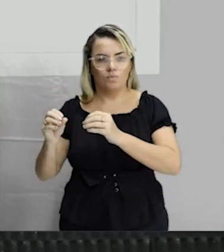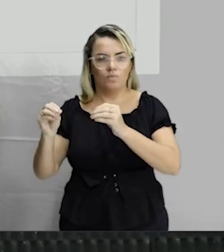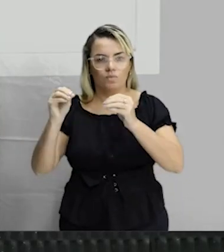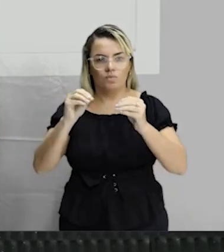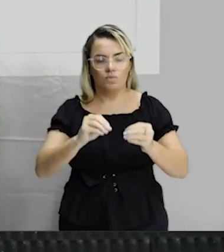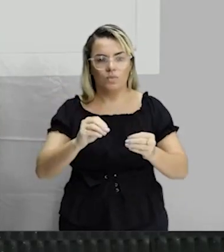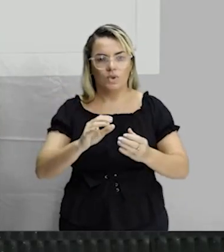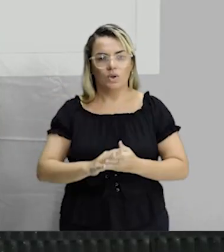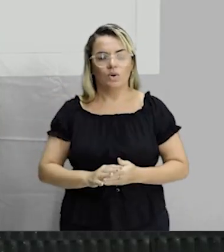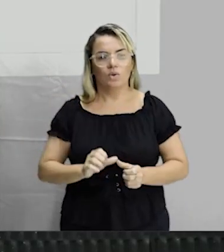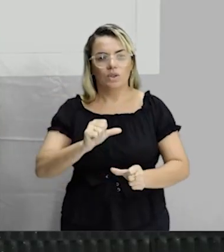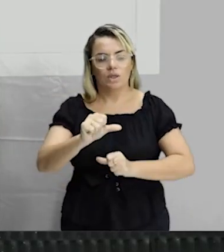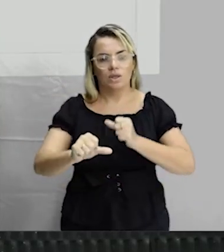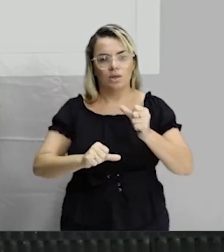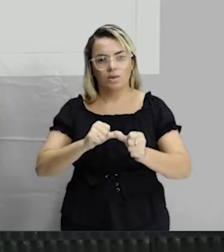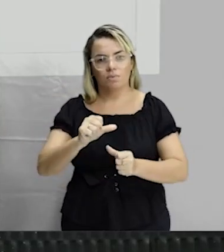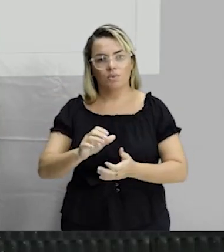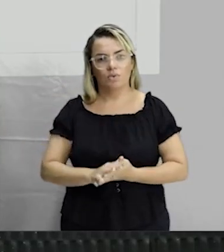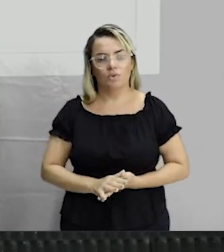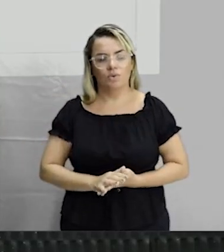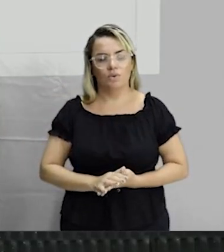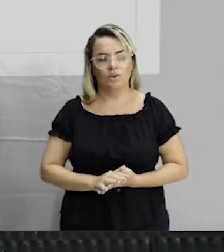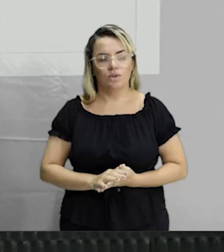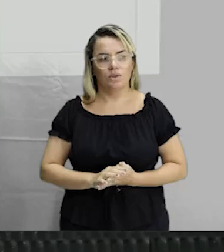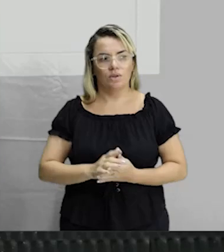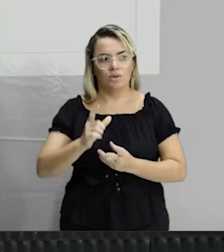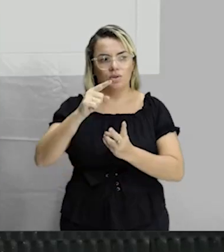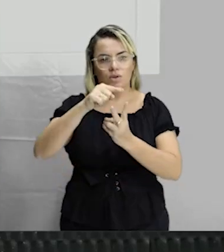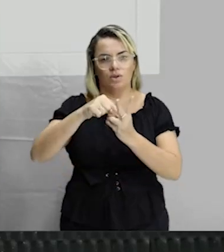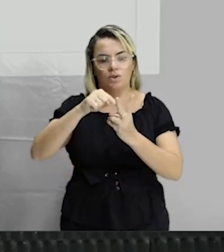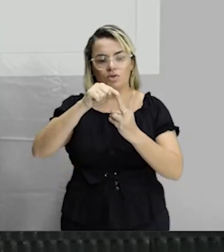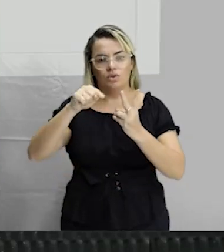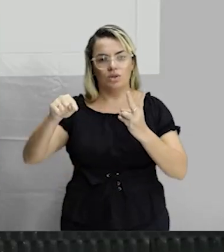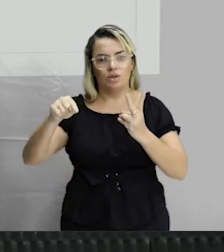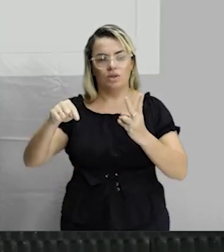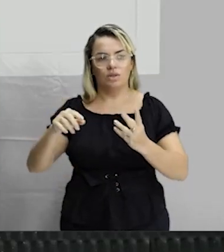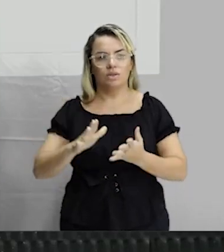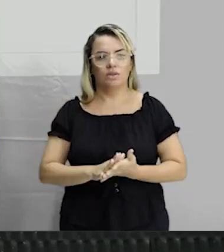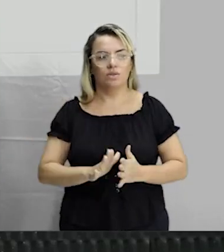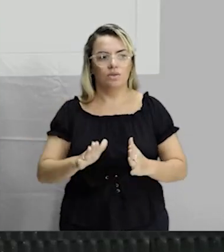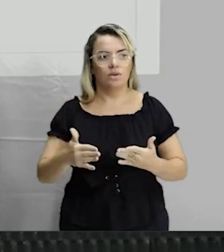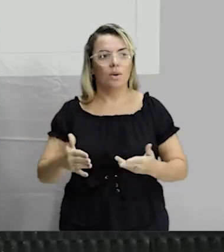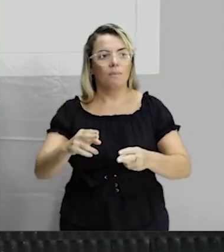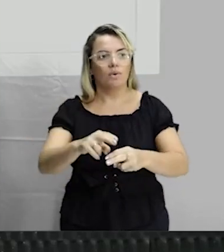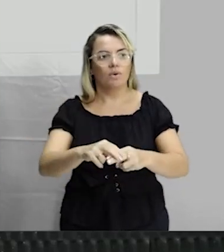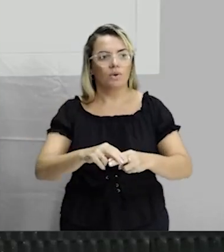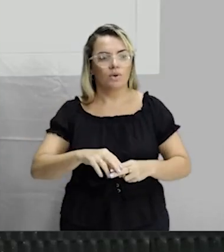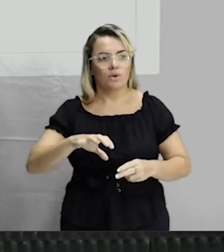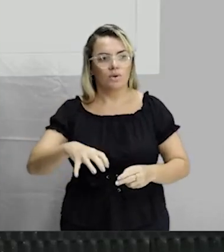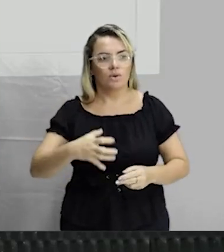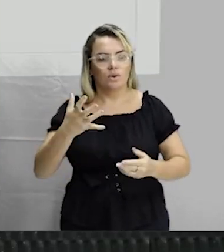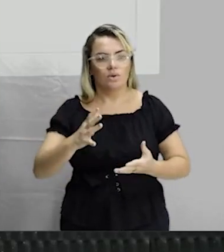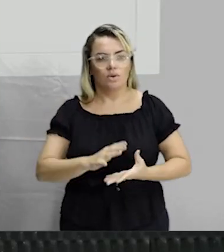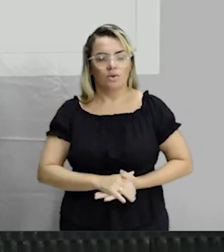de raiz. Tá? Então, o que vai acontecer aqui? Ó? O que vai acontecer?